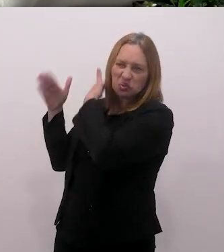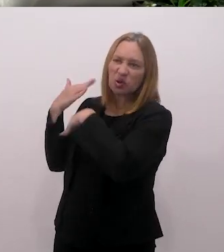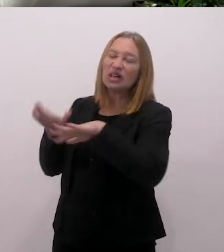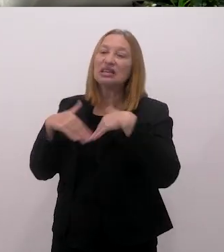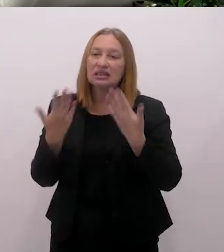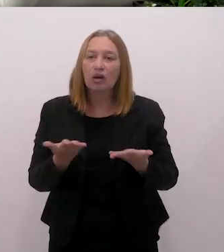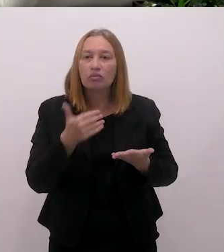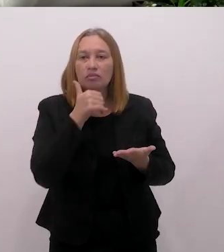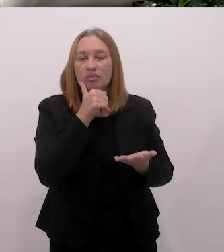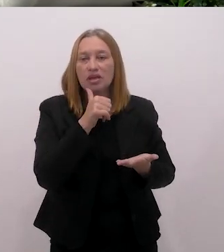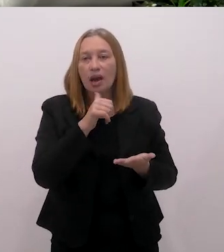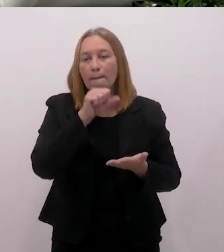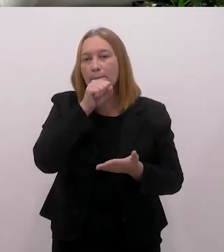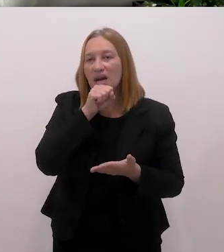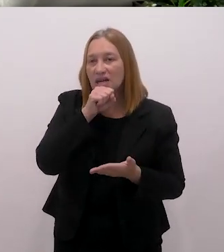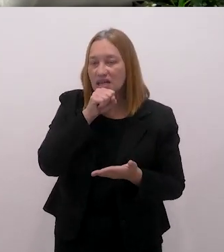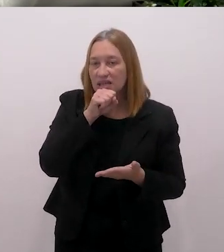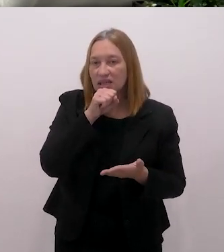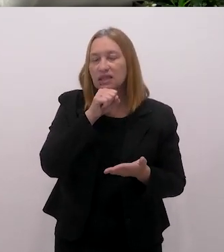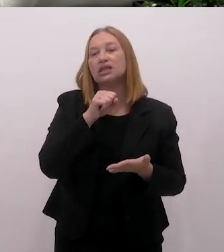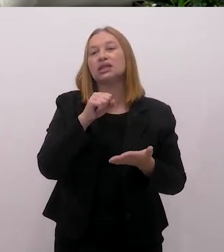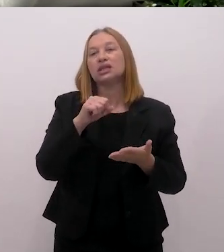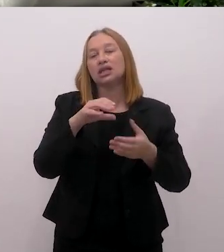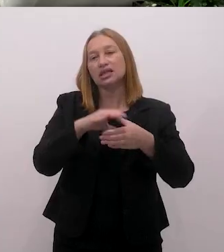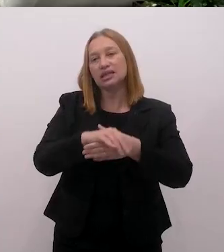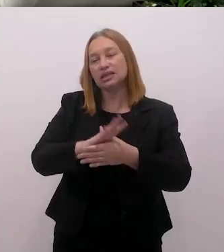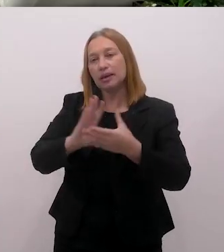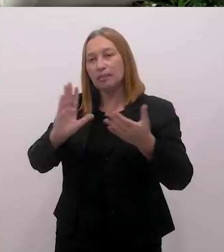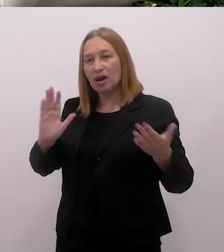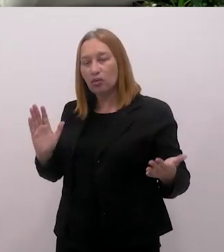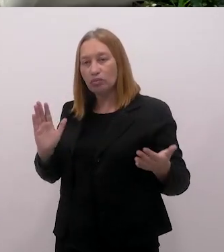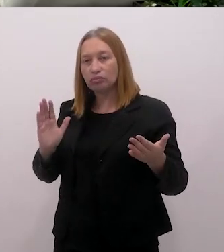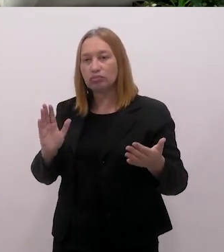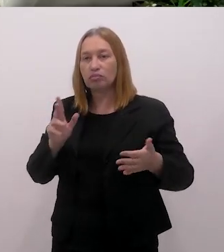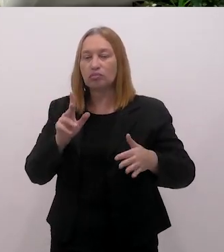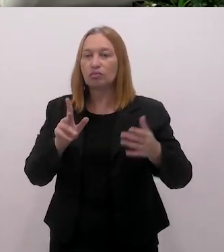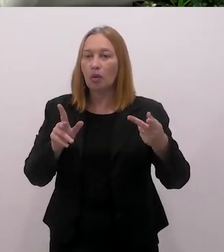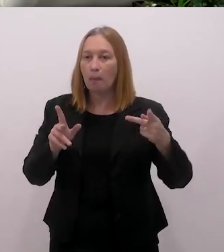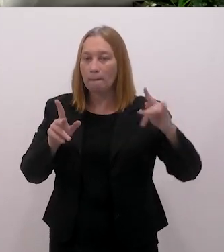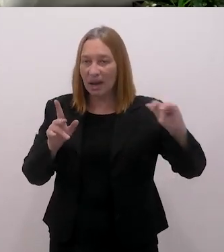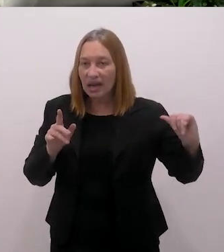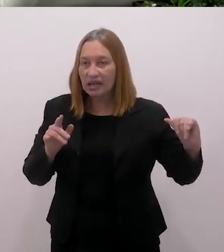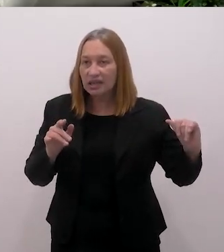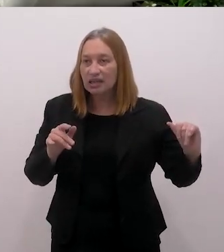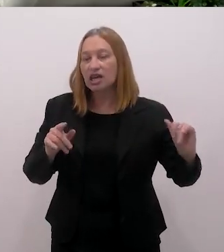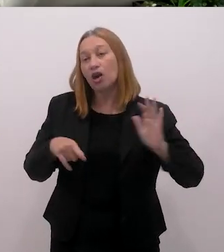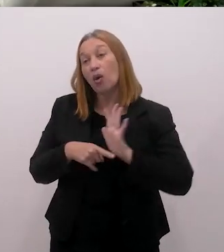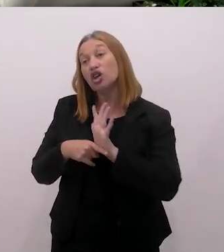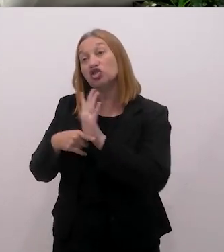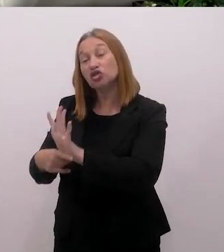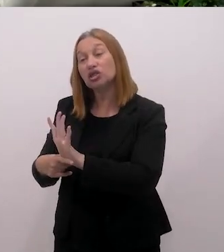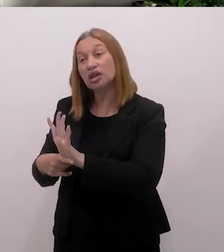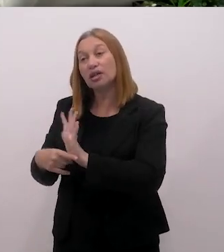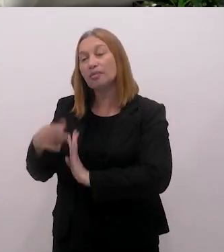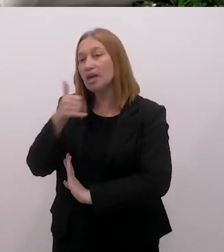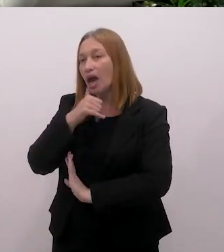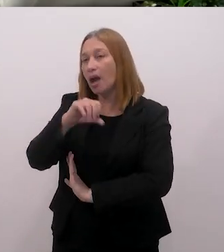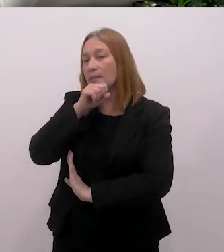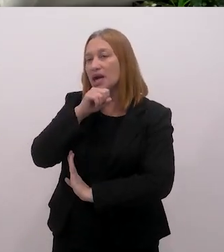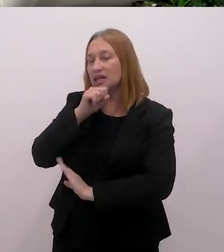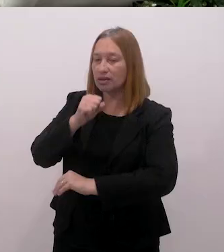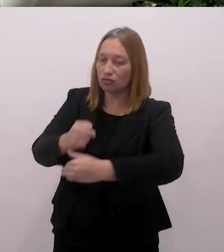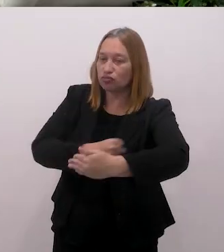né? Então, minha mãe, ela, na ocasião, se separou do meu pai, aí eu tive que estar ajudando a